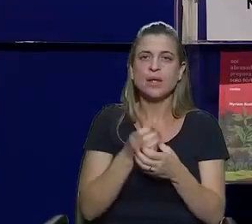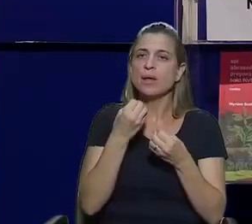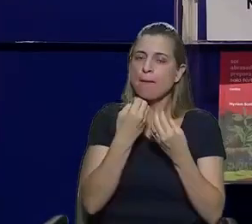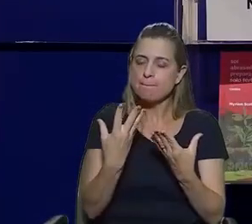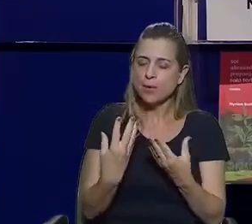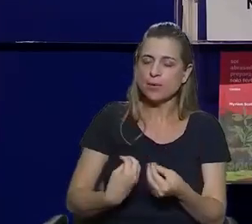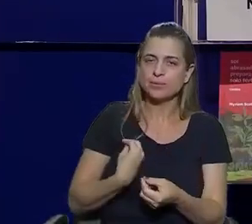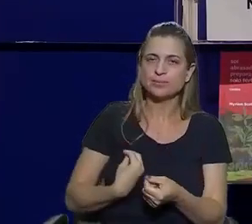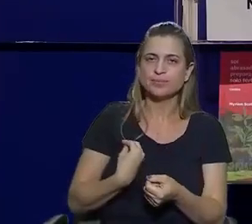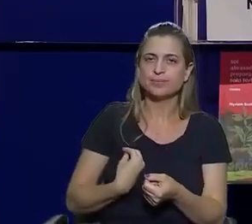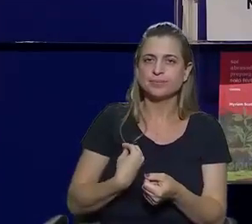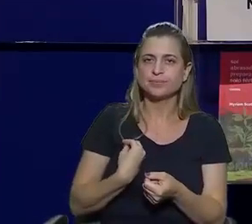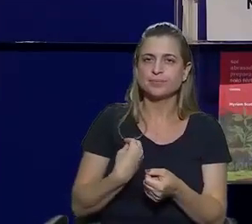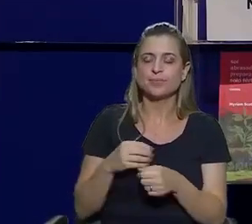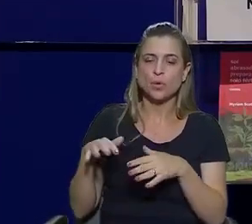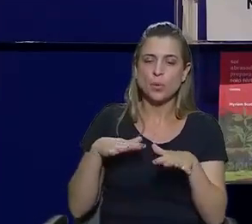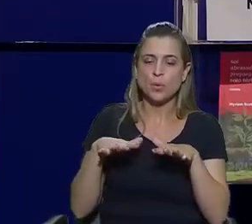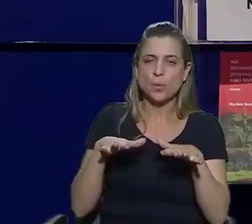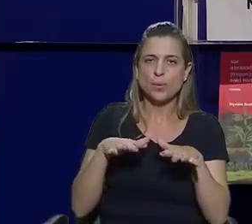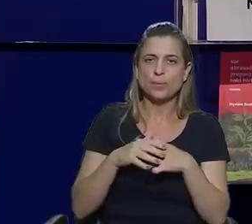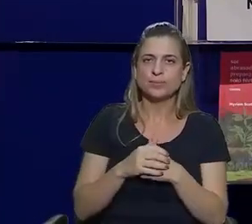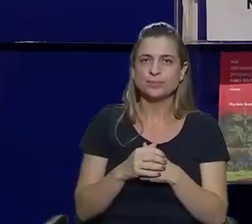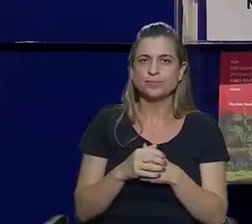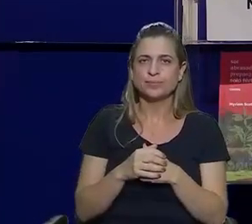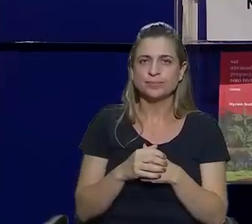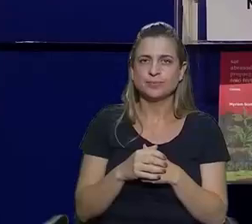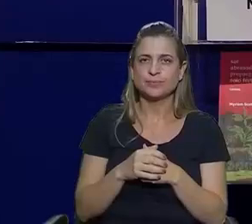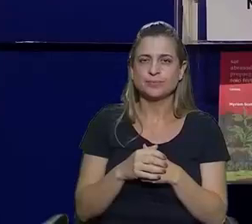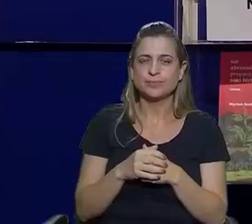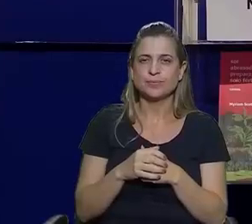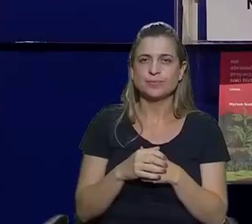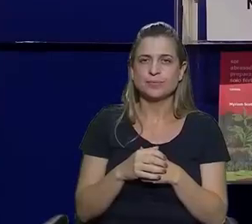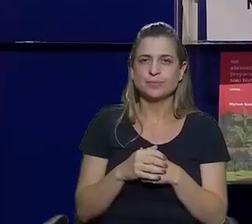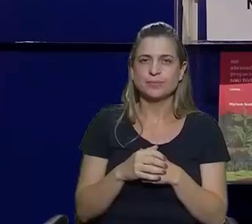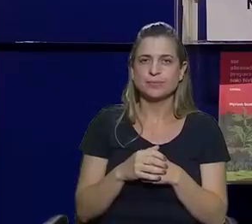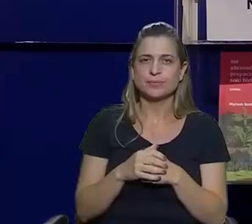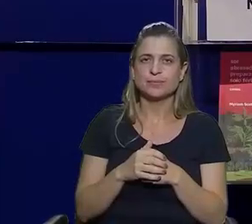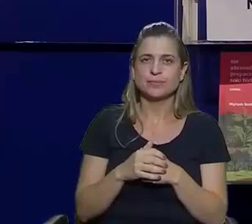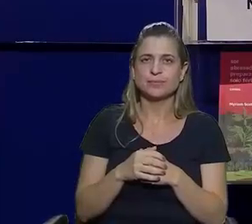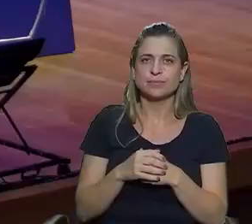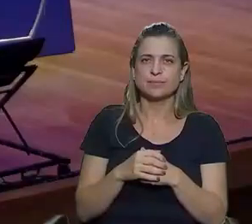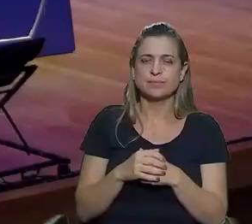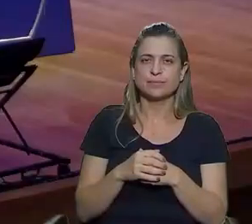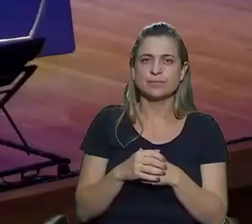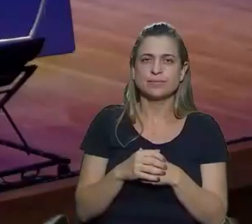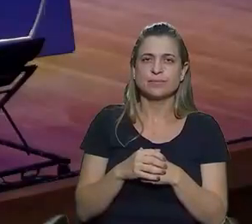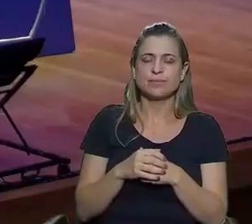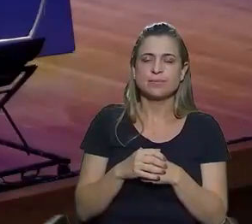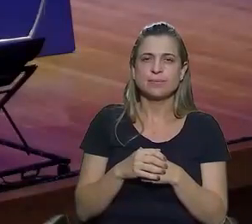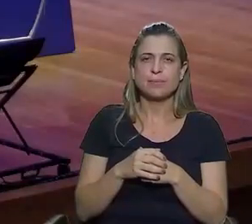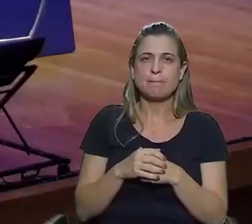né? Eu também acho. Nos movem, né? E você, Miriam? Para